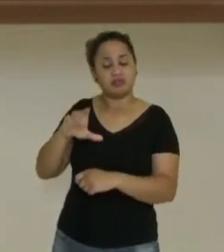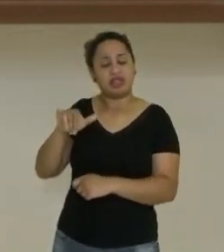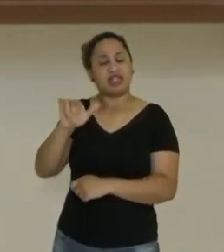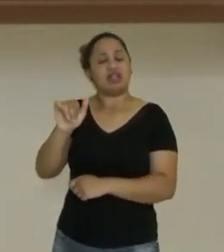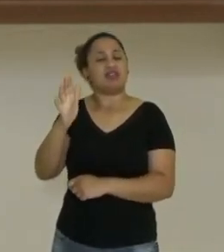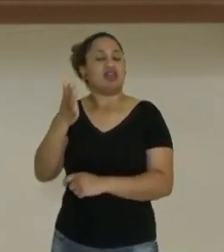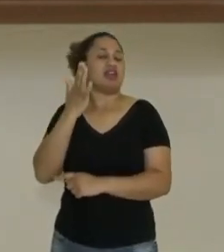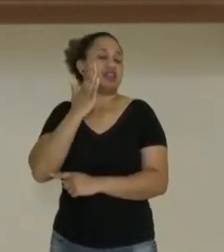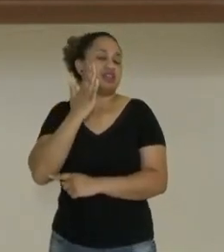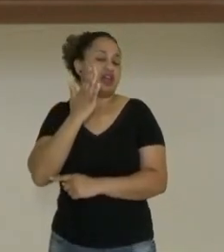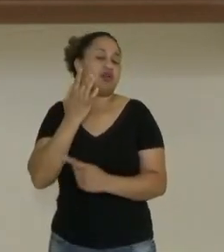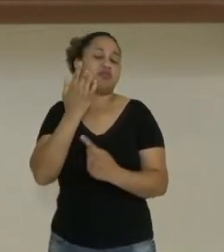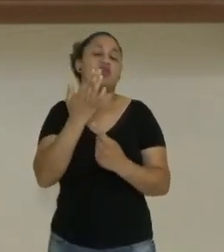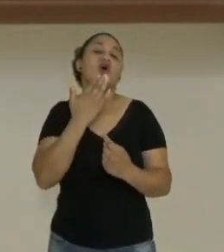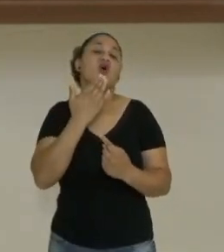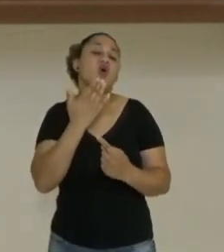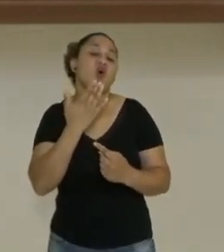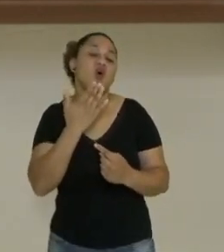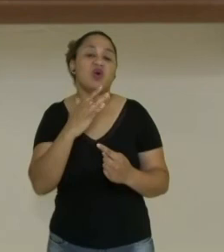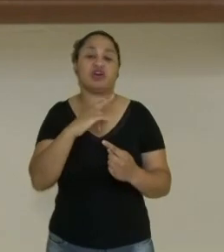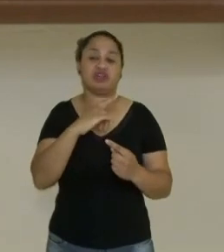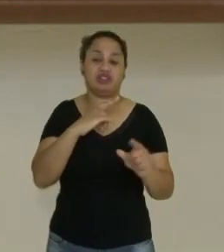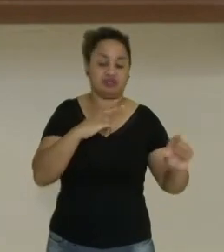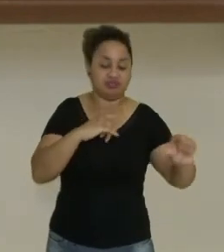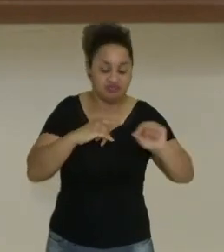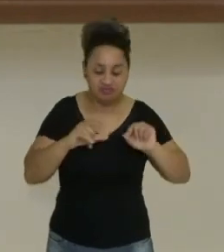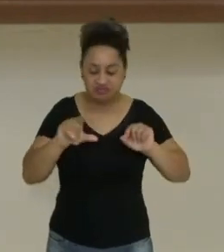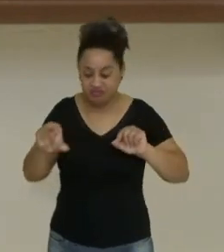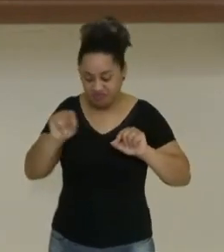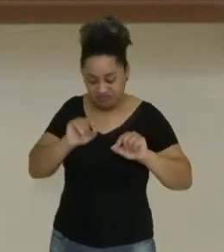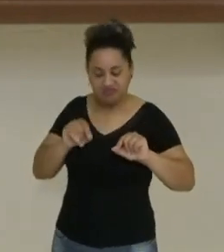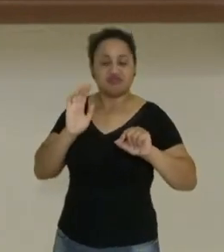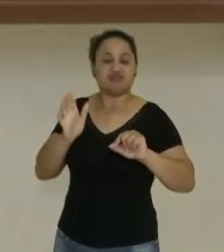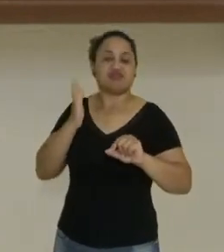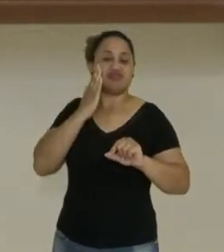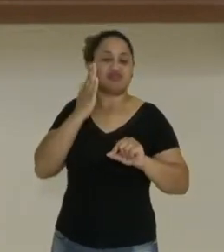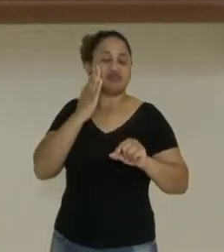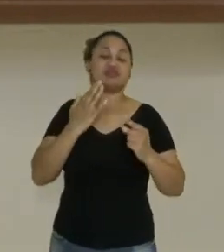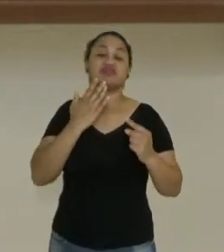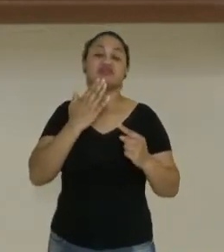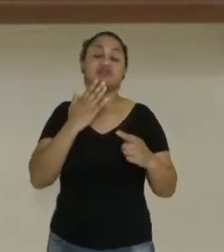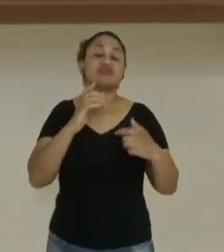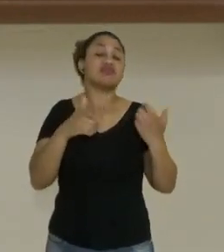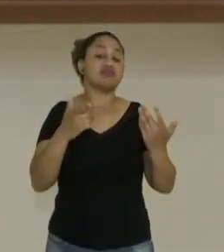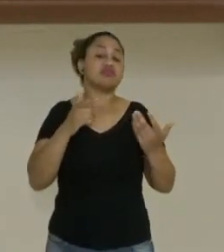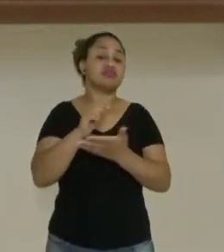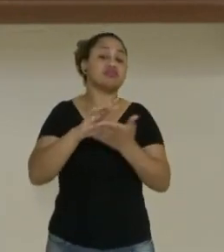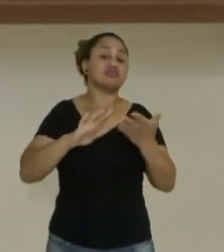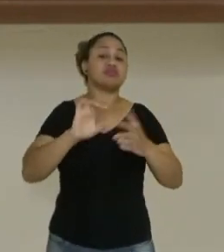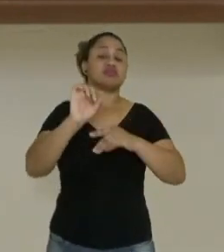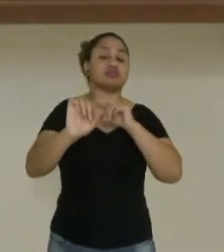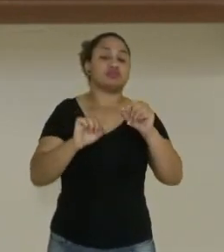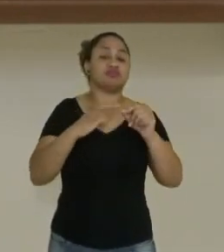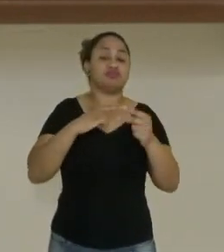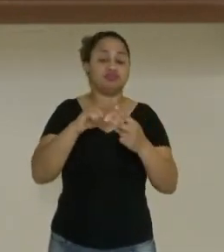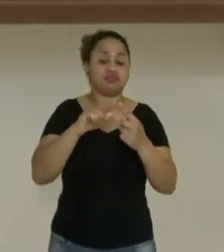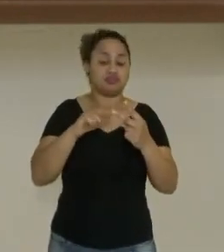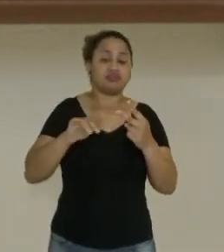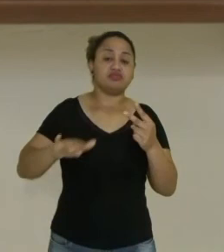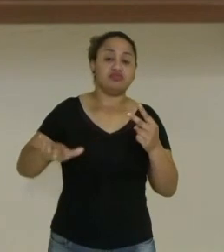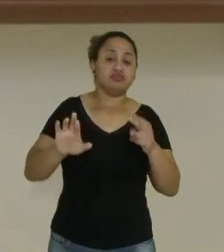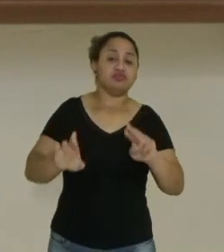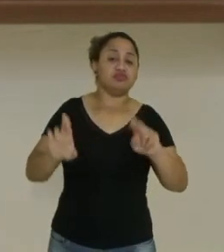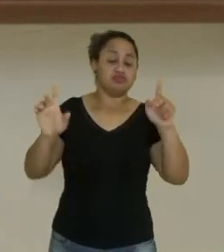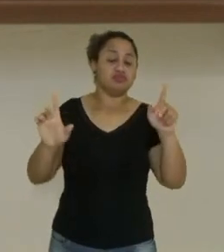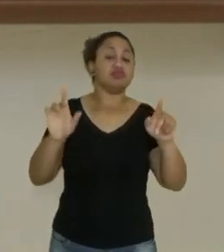né? Que sair, qual é a carta que irá sair. Então, diante do mesmo exercício, duas situações